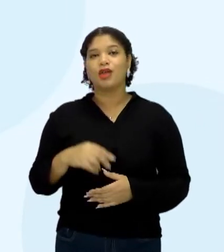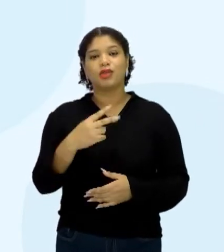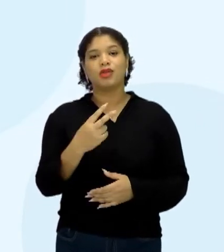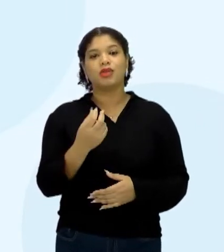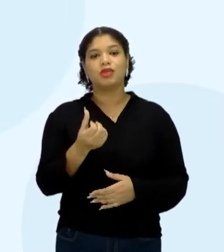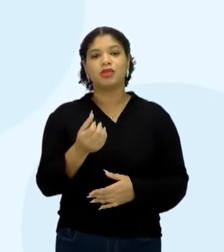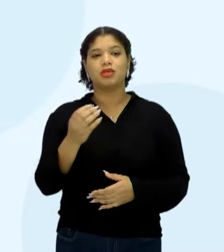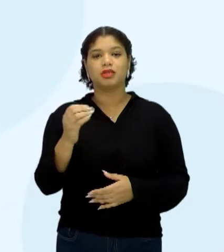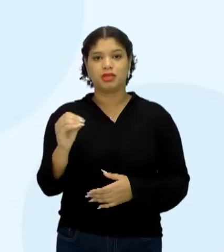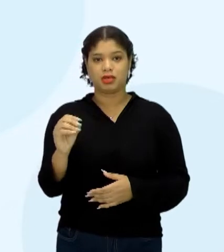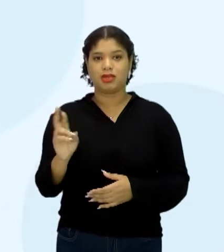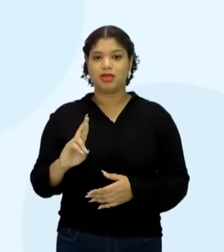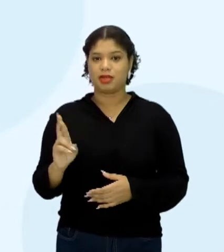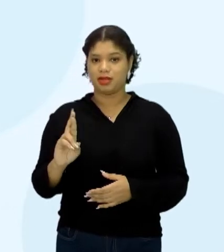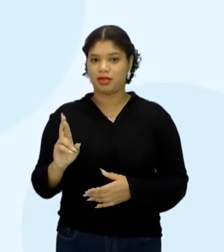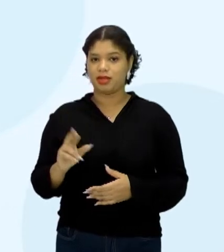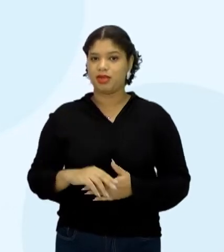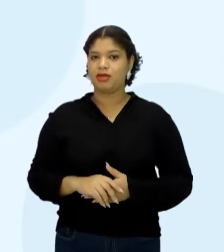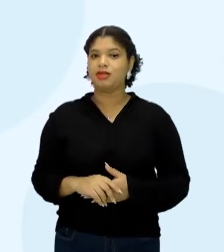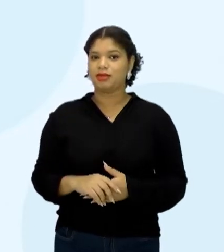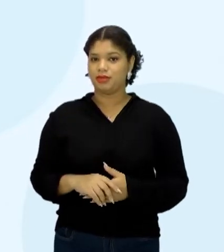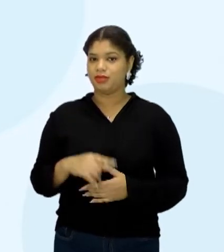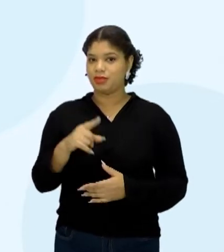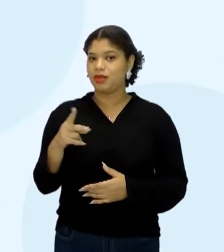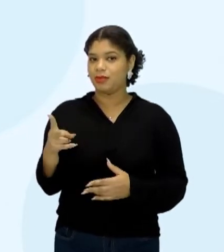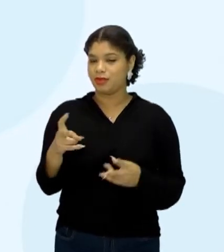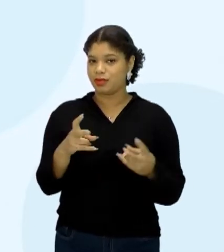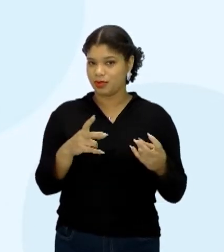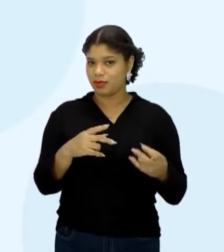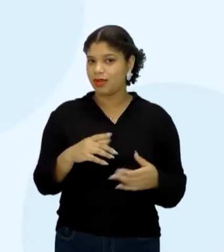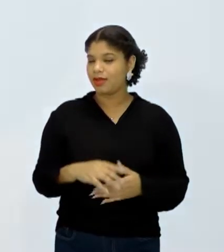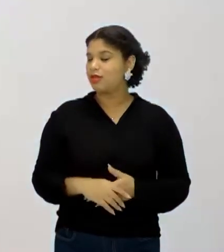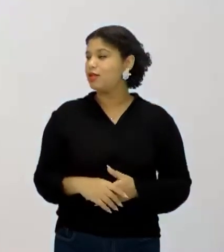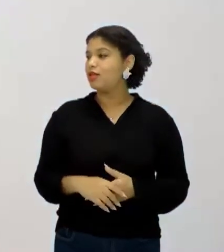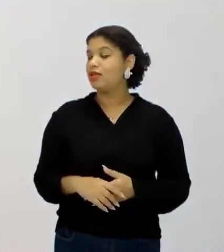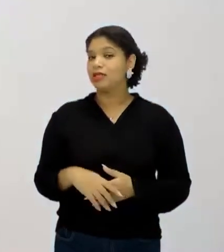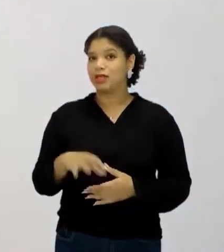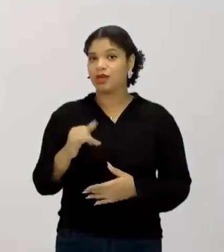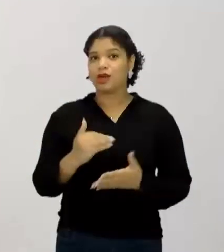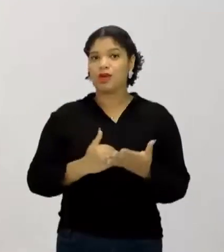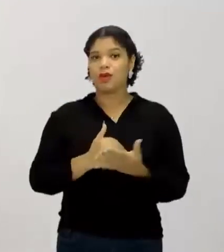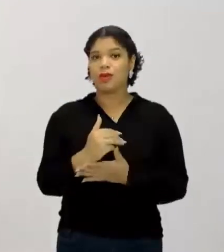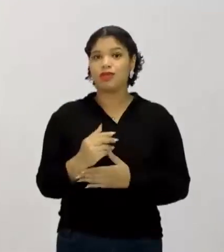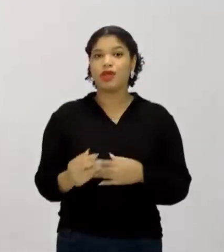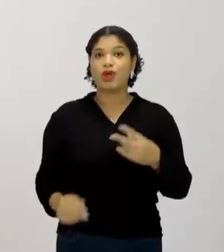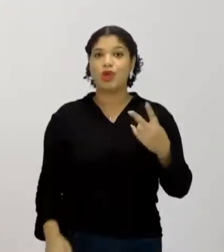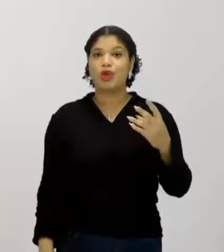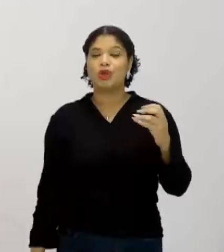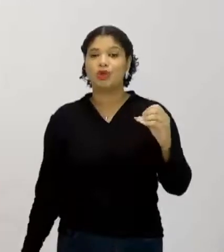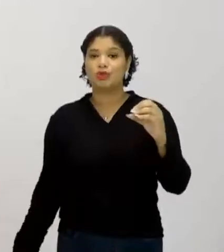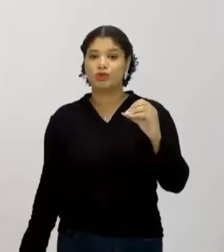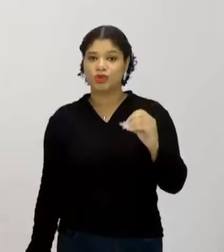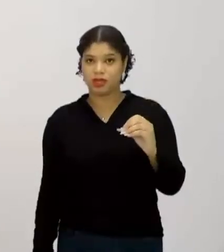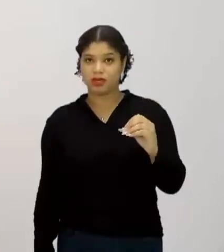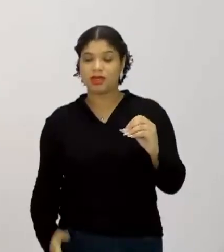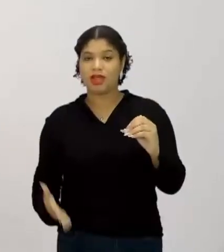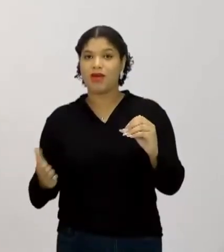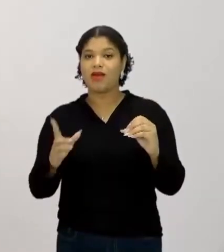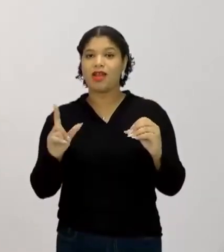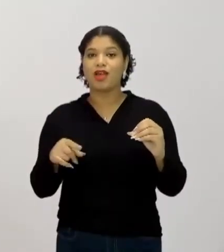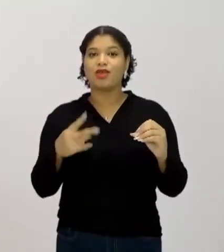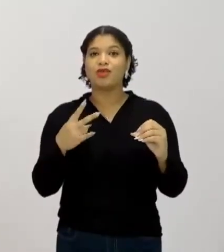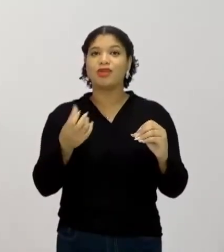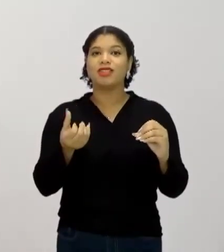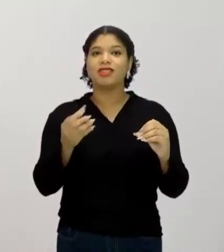R$ 260, se fosse dinheiro, tá bom? Olha o que eu quero que você observe, hein? Você tinha 200. Quando você teve o acréscimo de 30%, foi para 260.